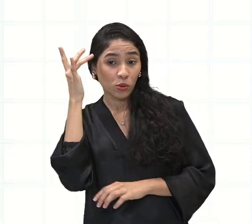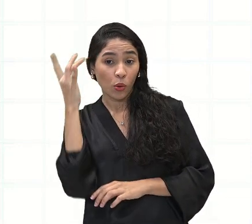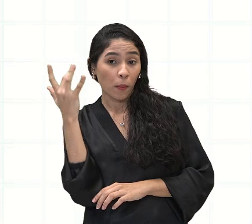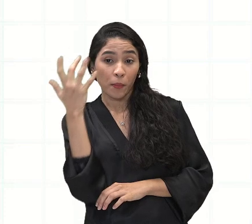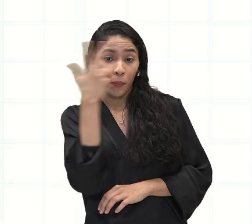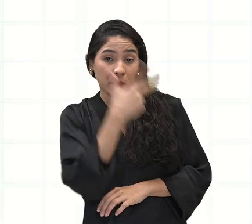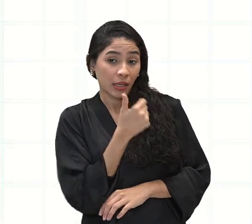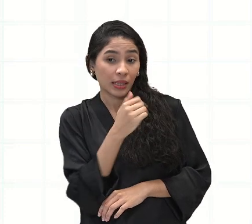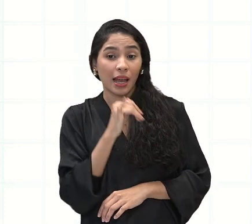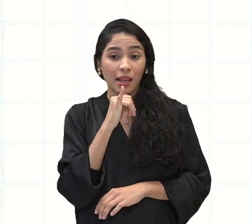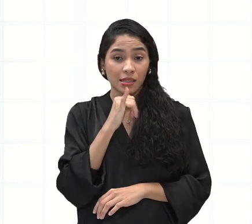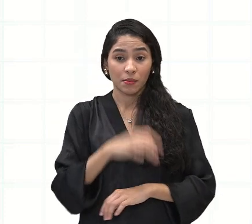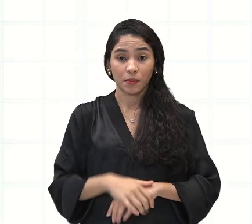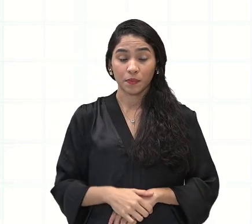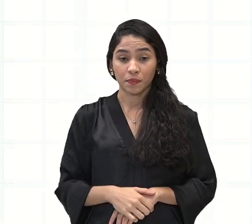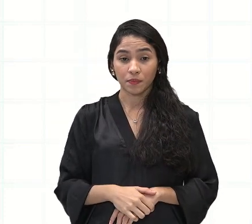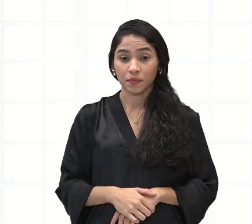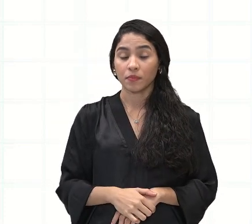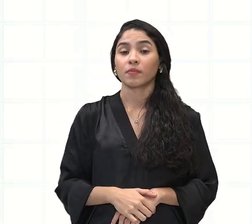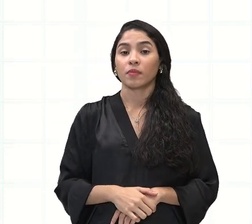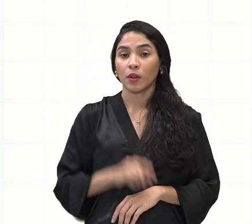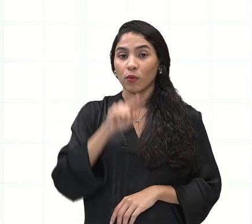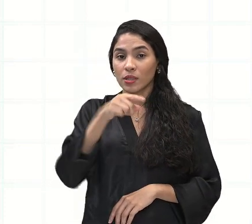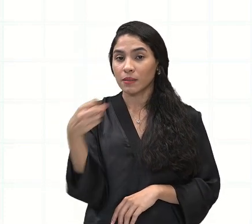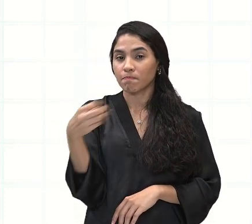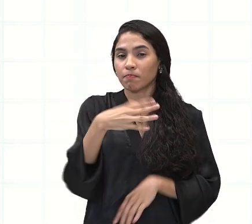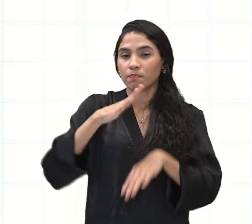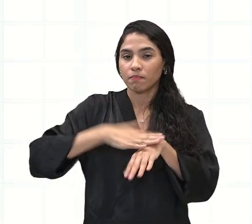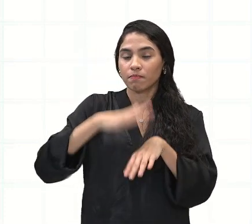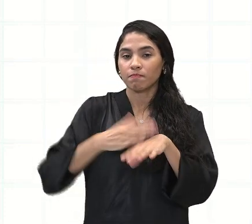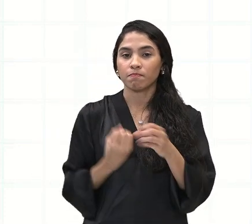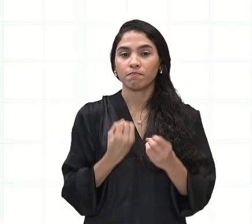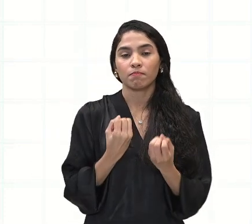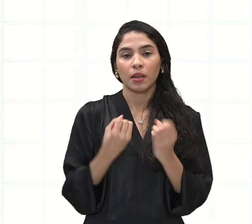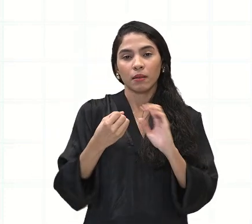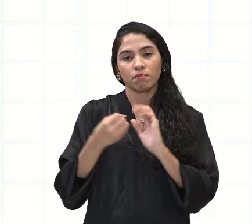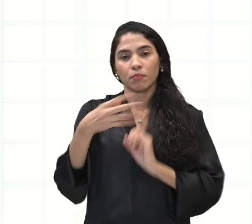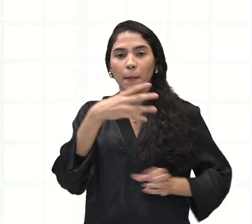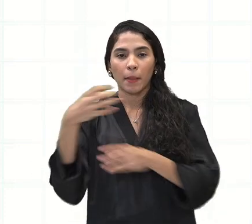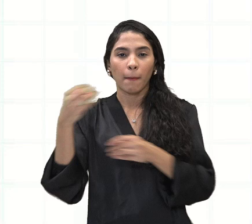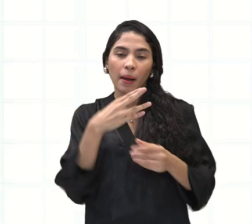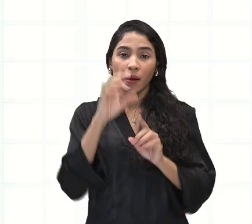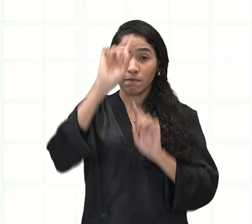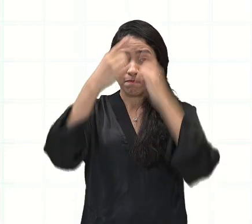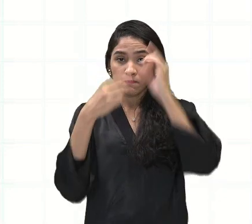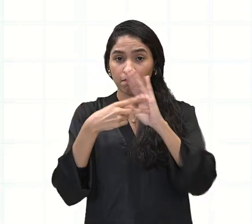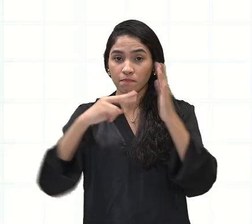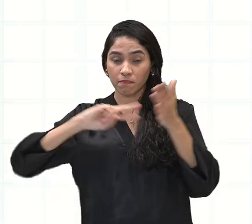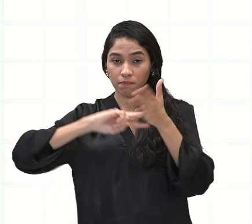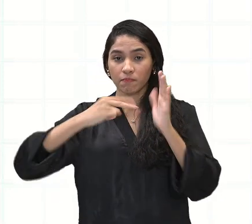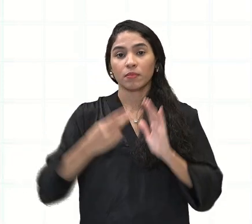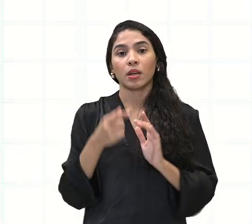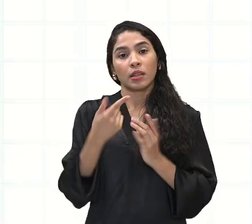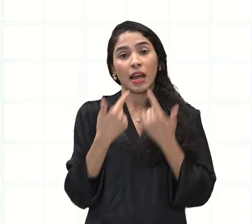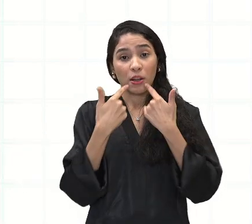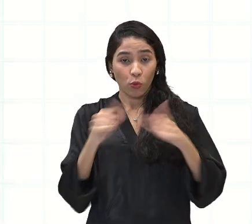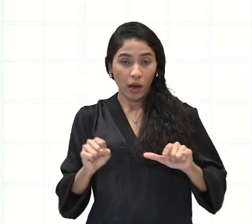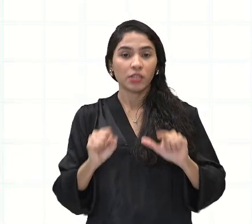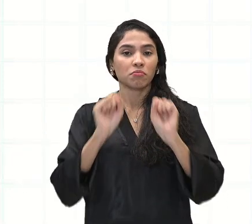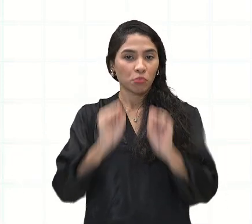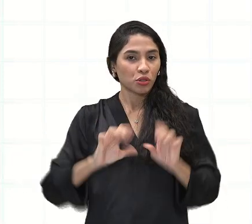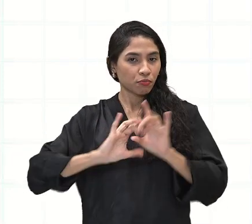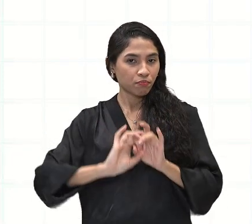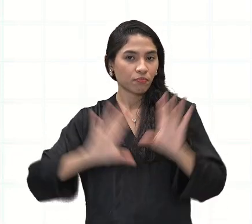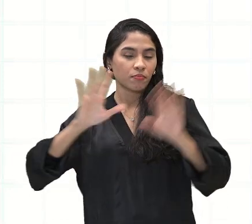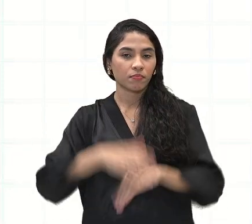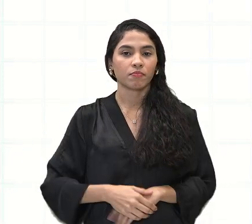exemplo. E criar essas novas formas de transmitir significados. A nossa linguagem ela permite que a gente faça isso. As